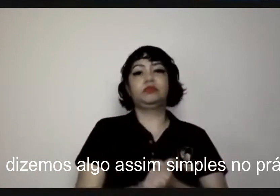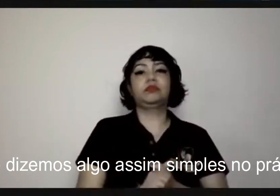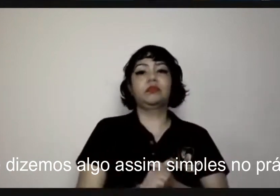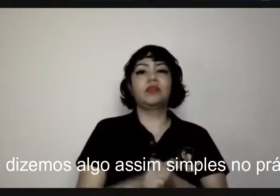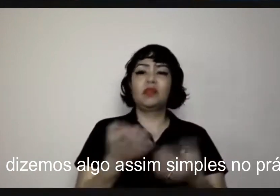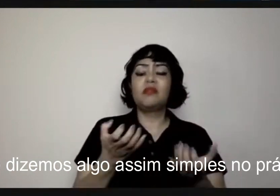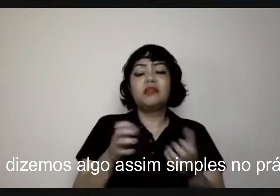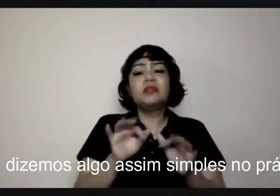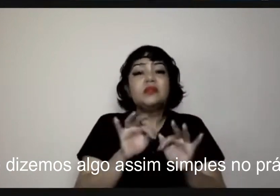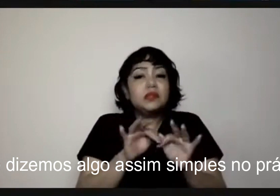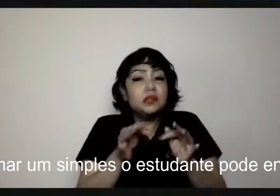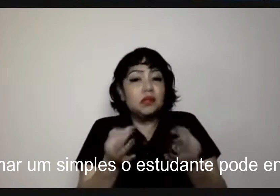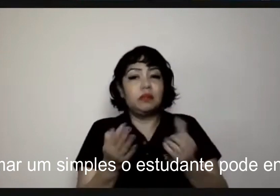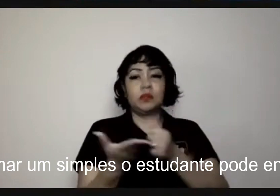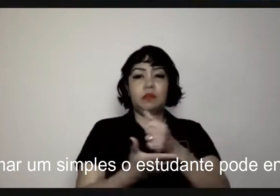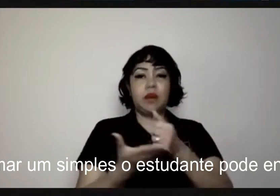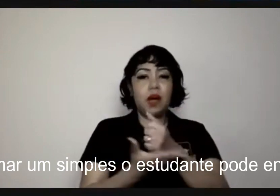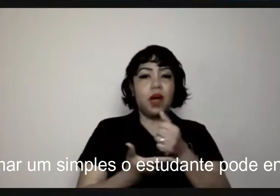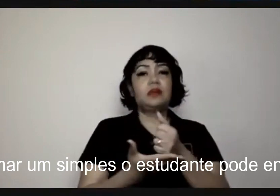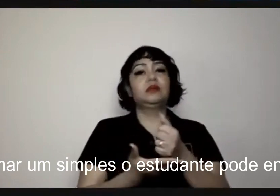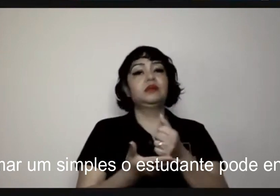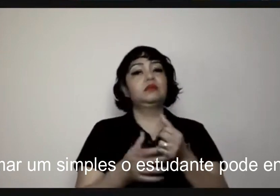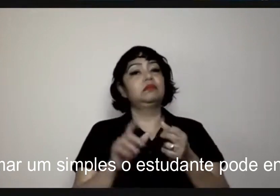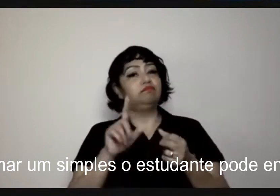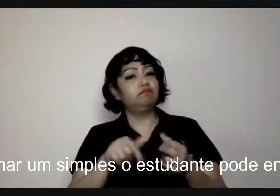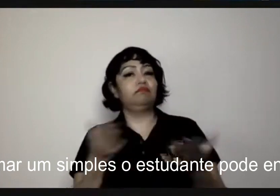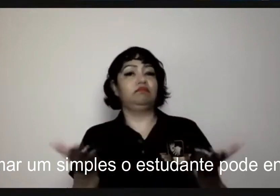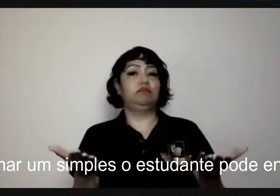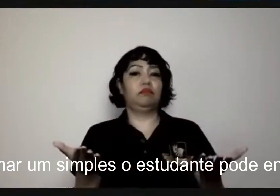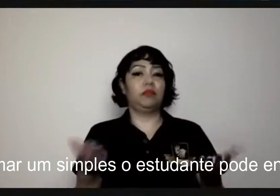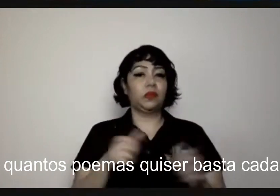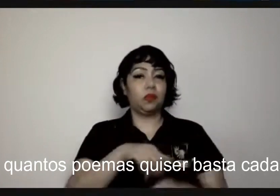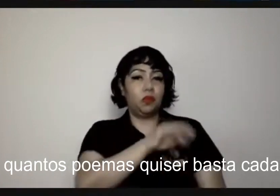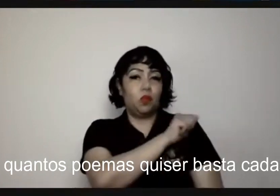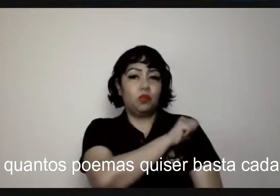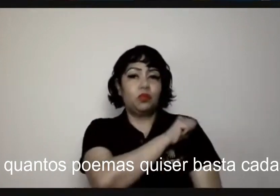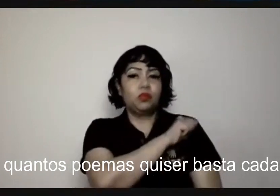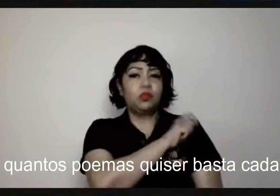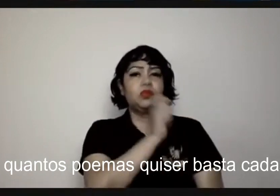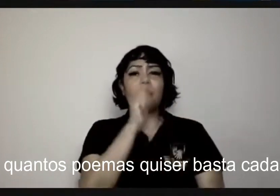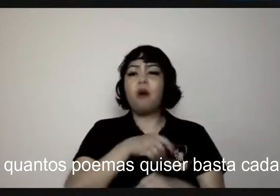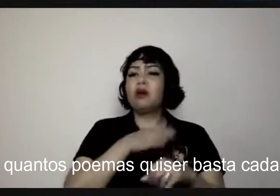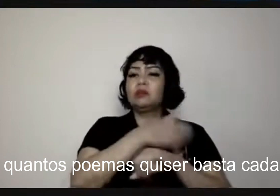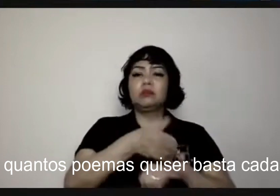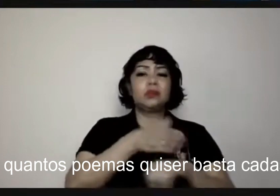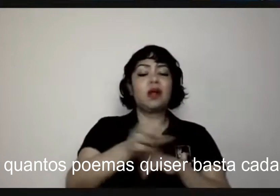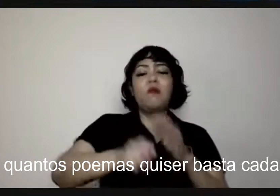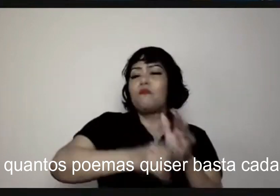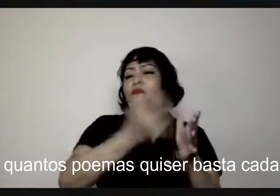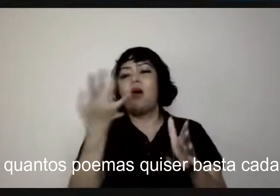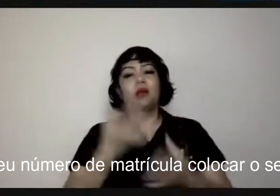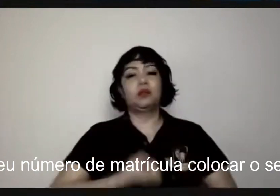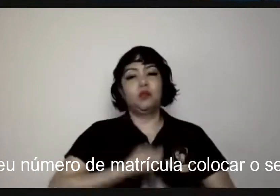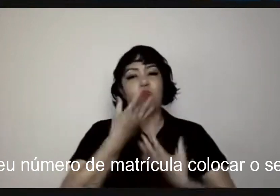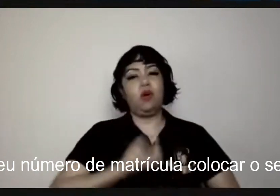muito simples, muito prático, um formulário muito simples. O estudante pode entrar com quantos poemas quiser, basta